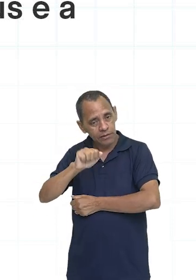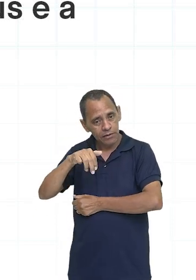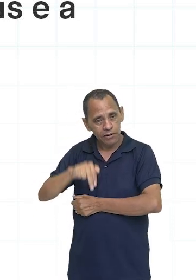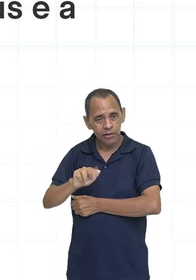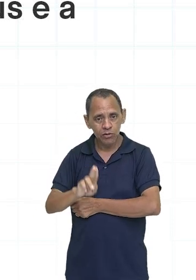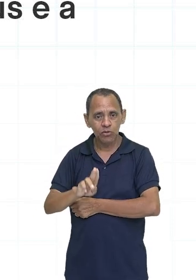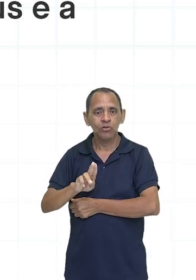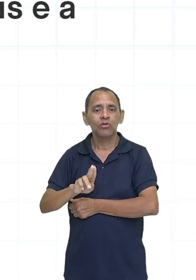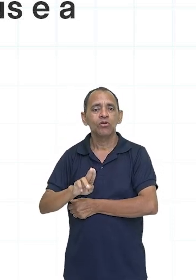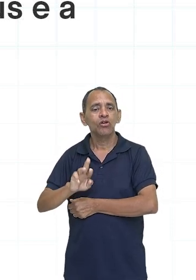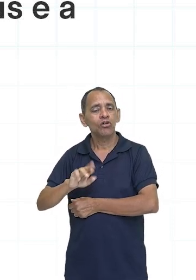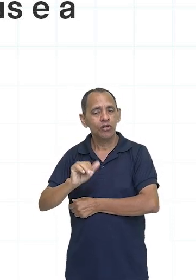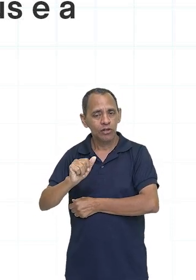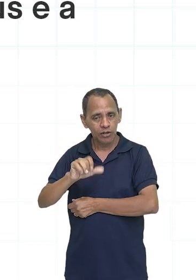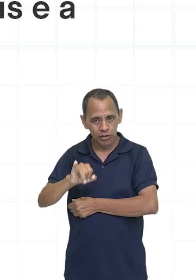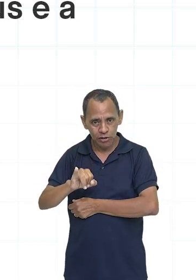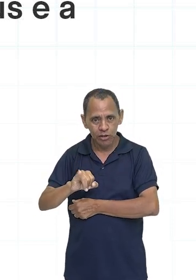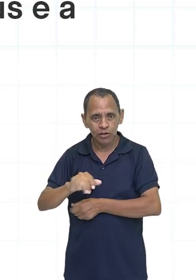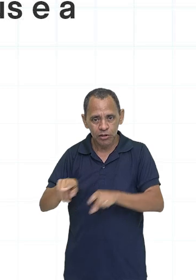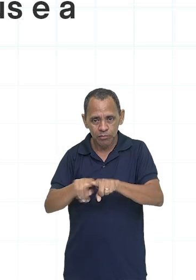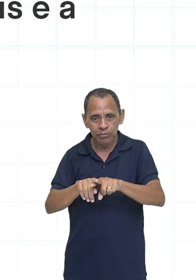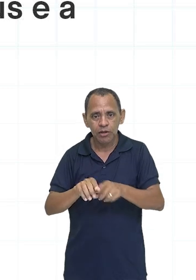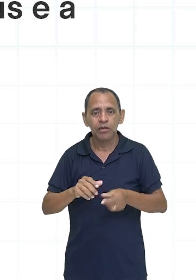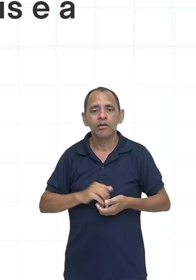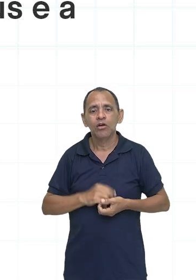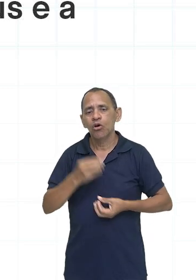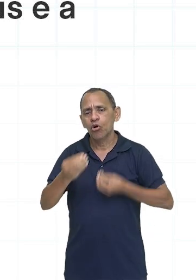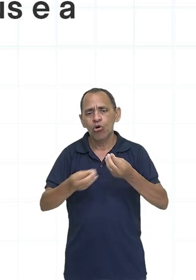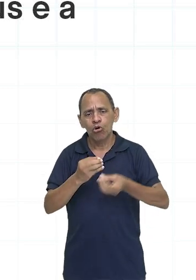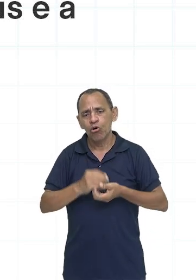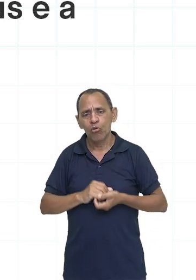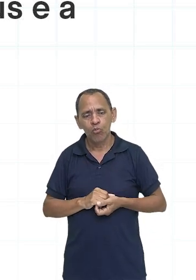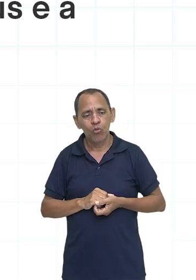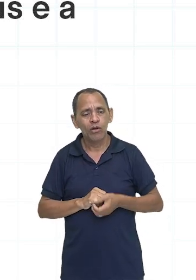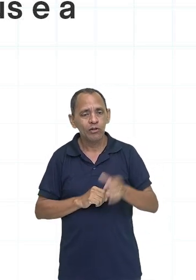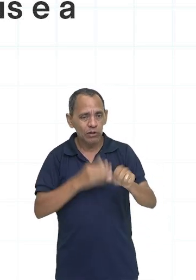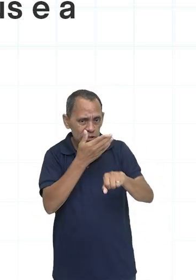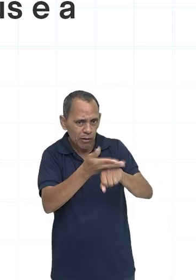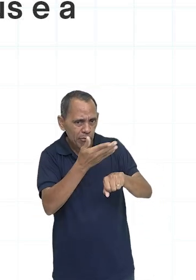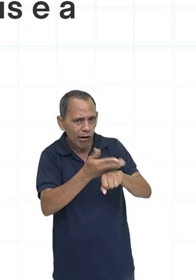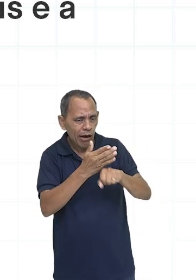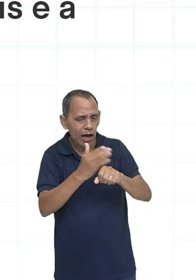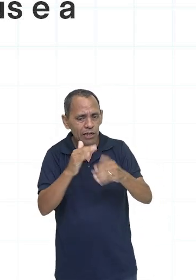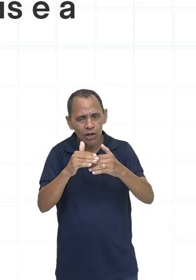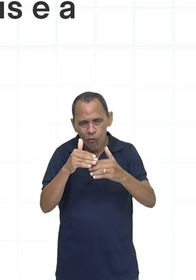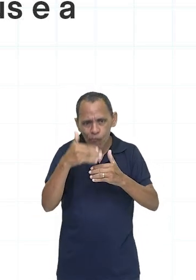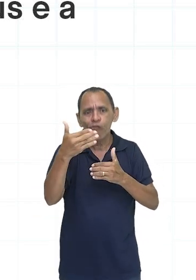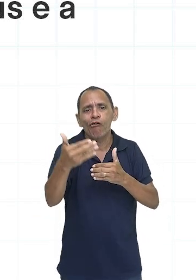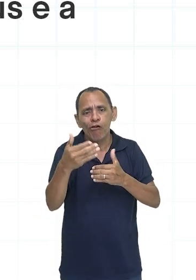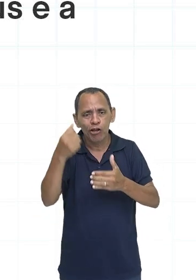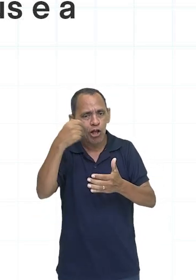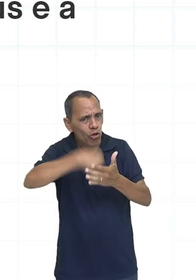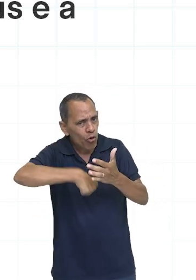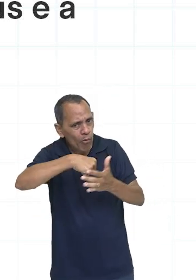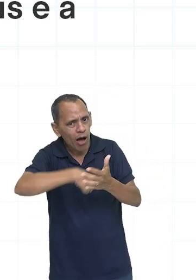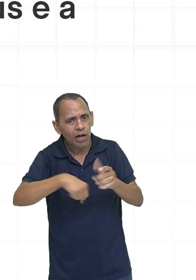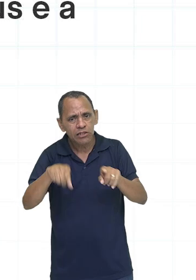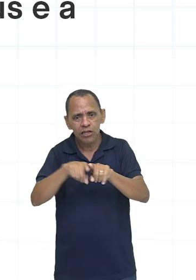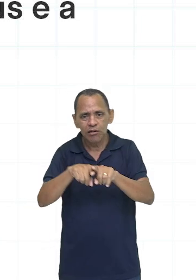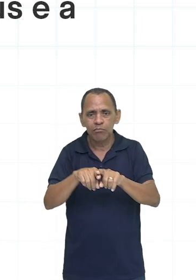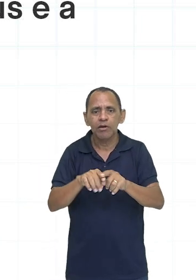são fundamentais. Como eu falei para vocês, o Kendo vai além do combate, vai trabalhar todos esses